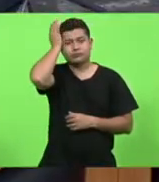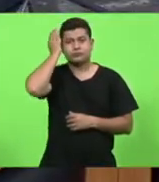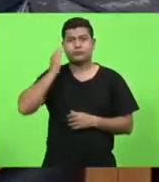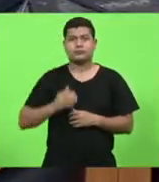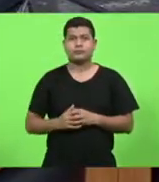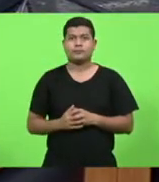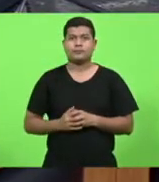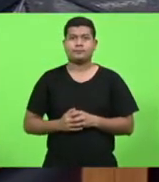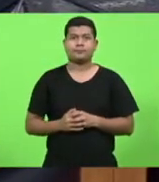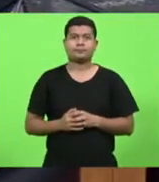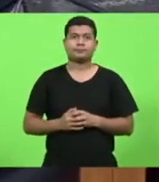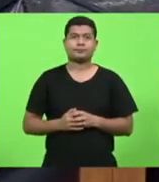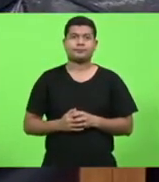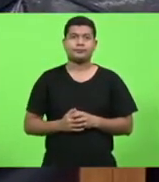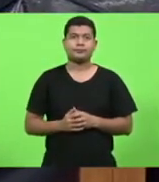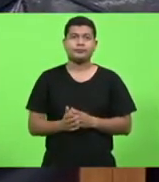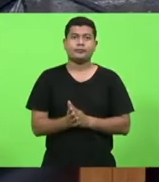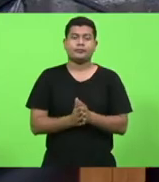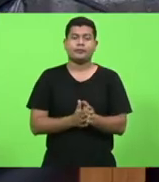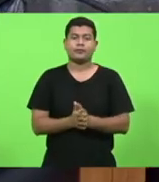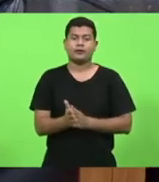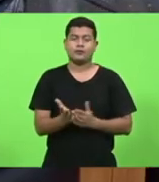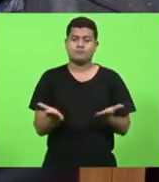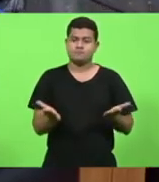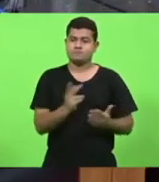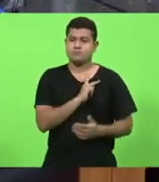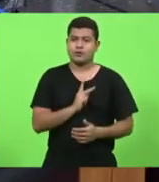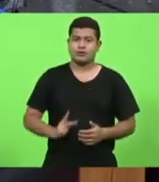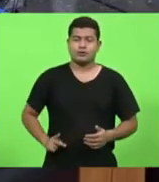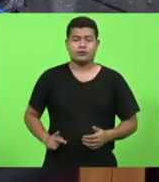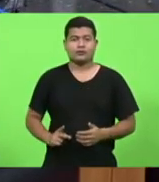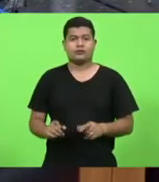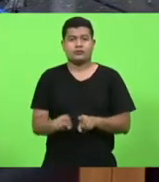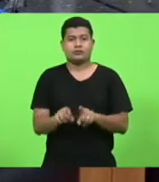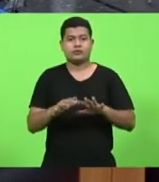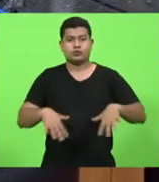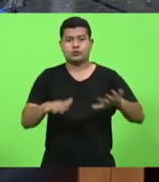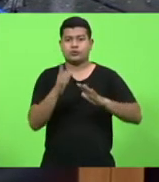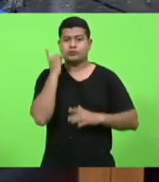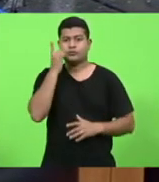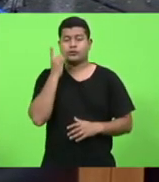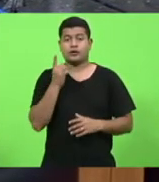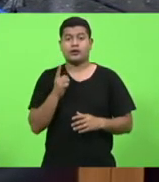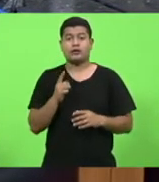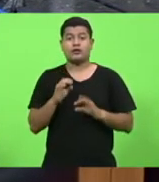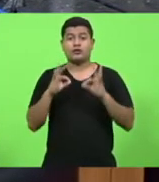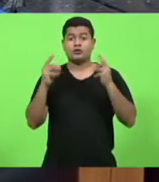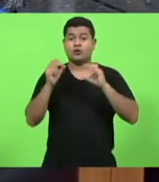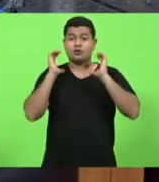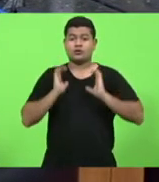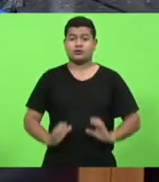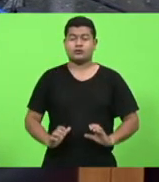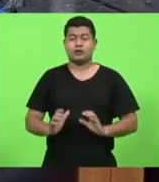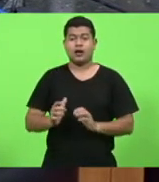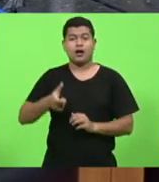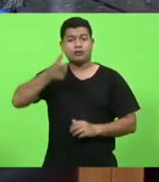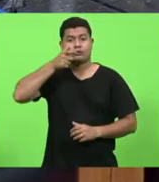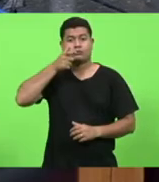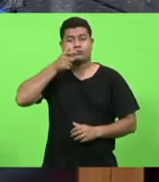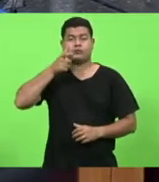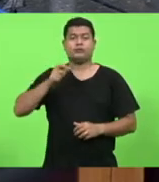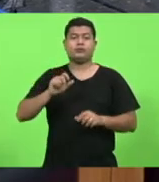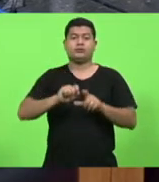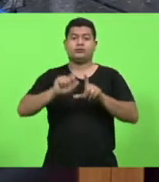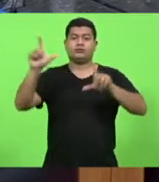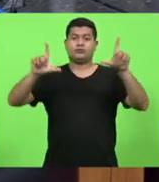Senhor presidente, senhoras e senhores deputados, cidadão catarinense que nos assiste pelos canais digitais da Assembleia Legislativa,